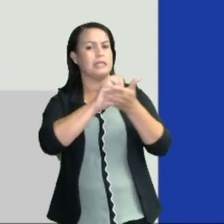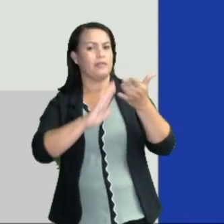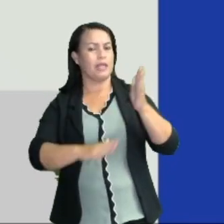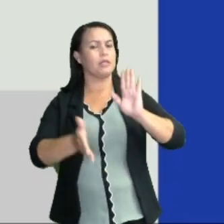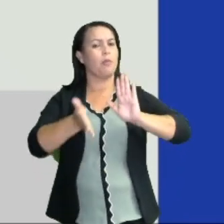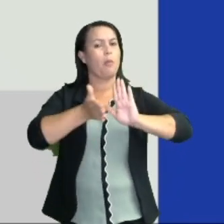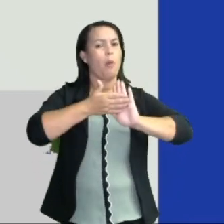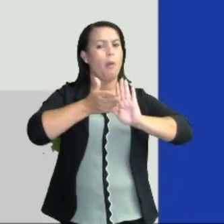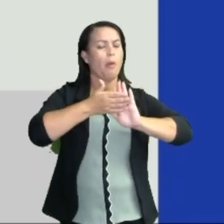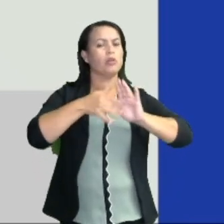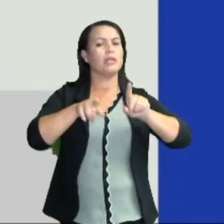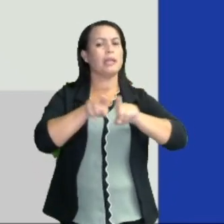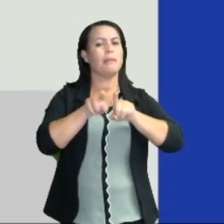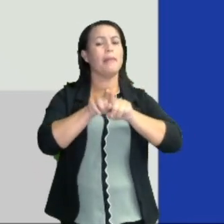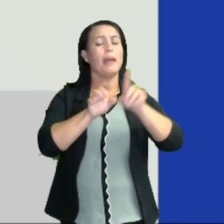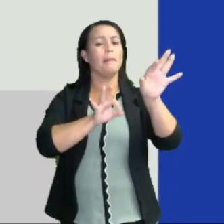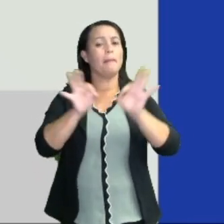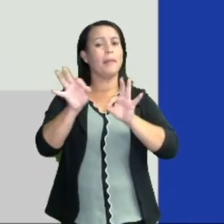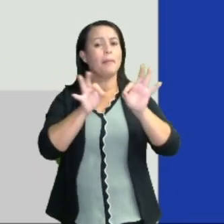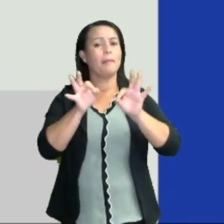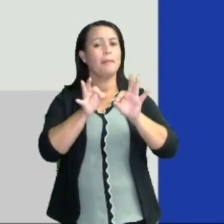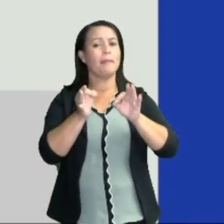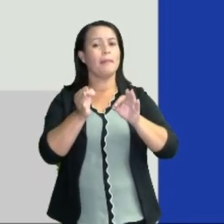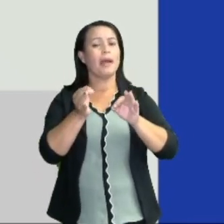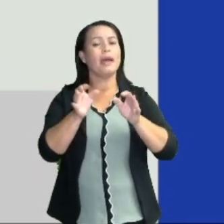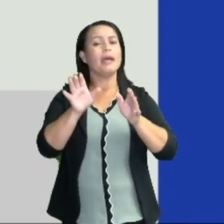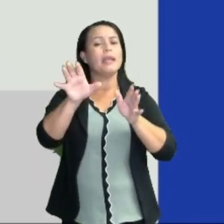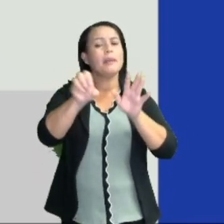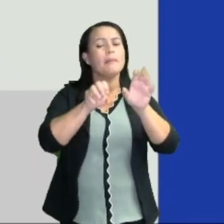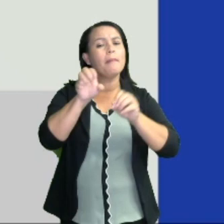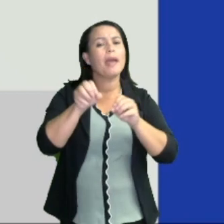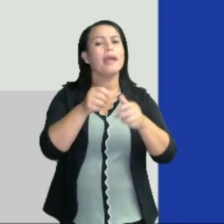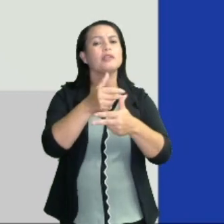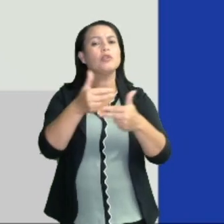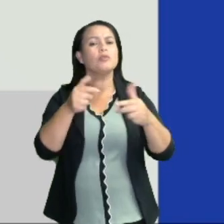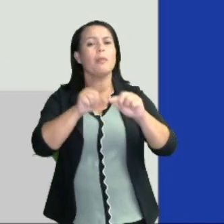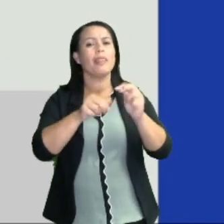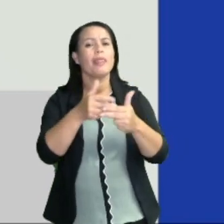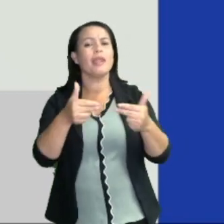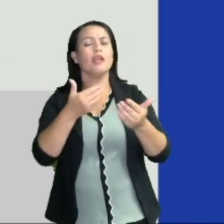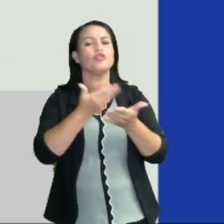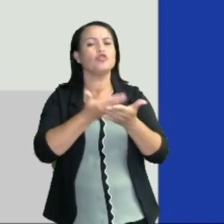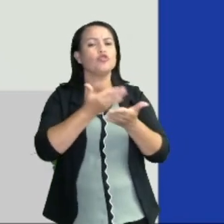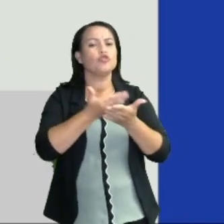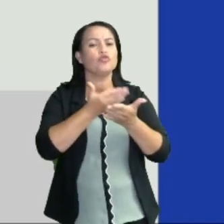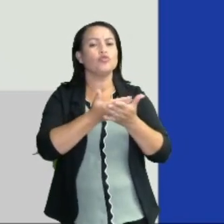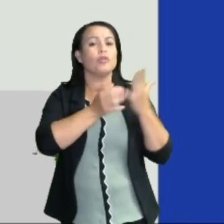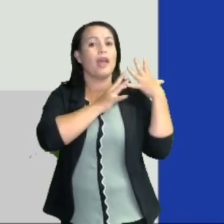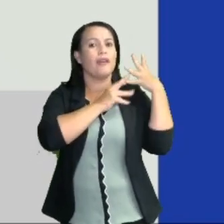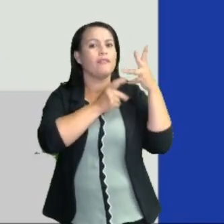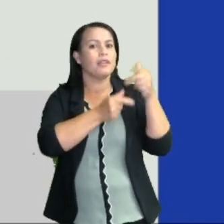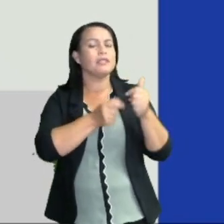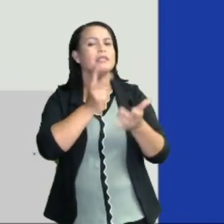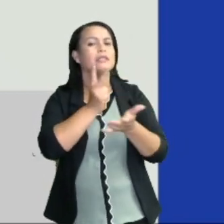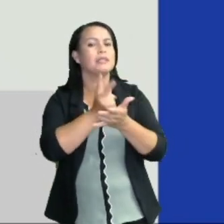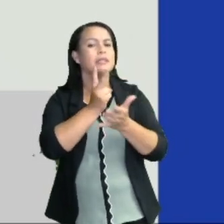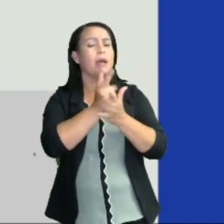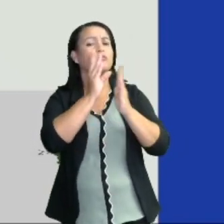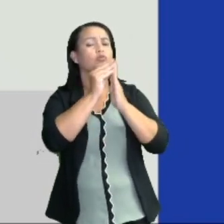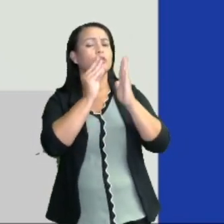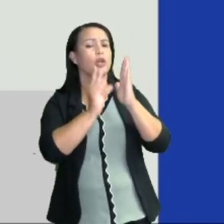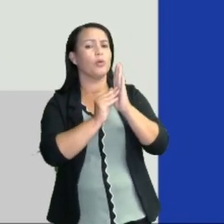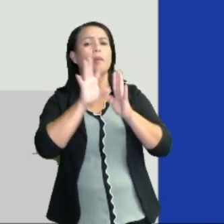propostas. Prepare e separe o seu material de estudo. Revisem sempre os conteúdos. Então, separa